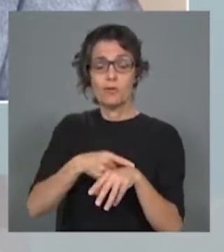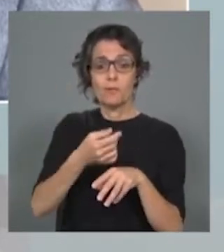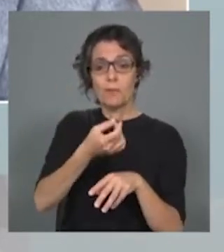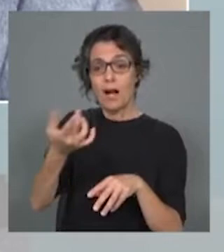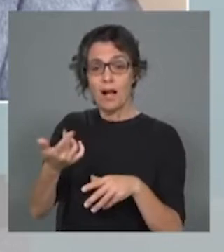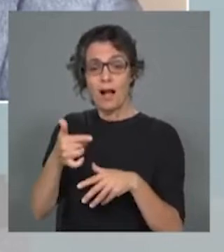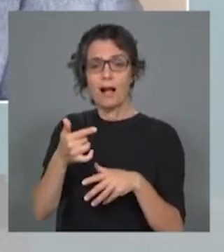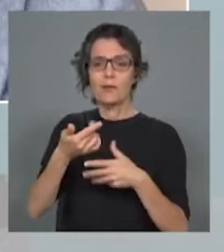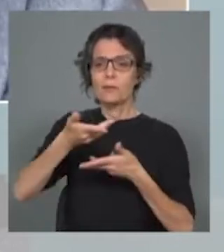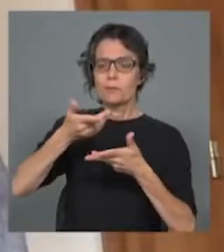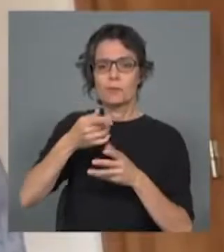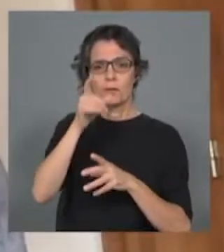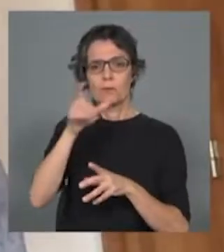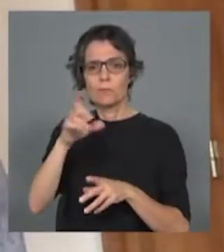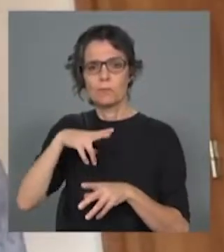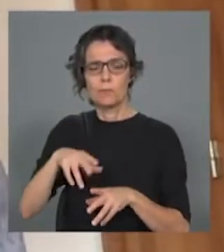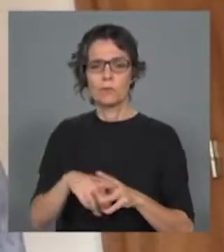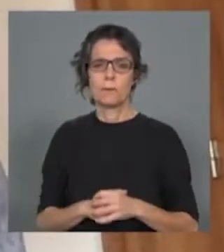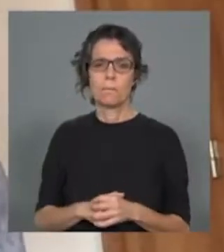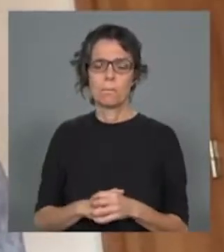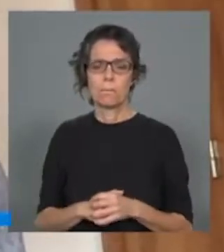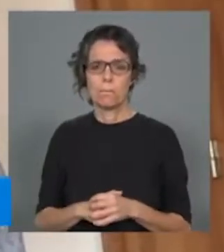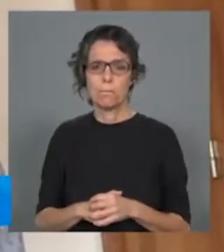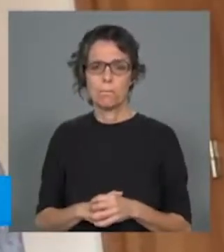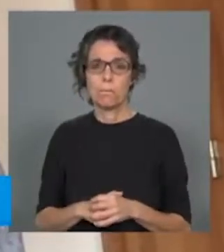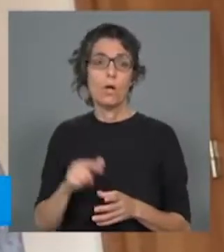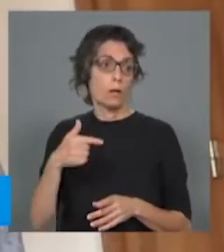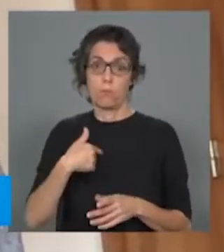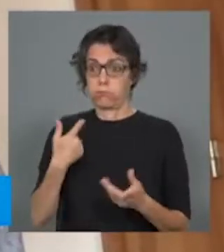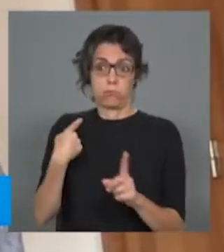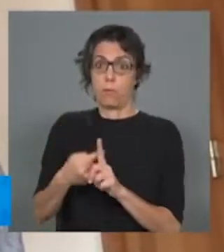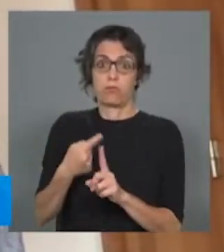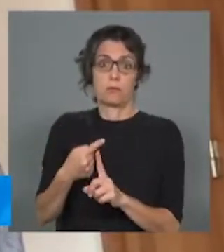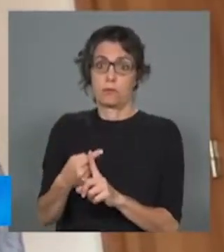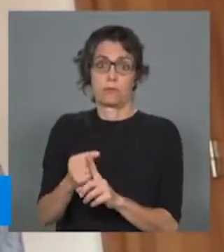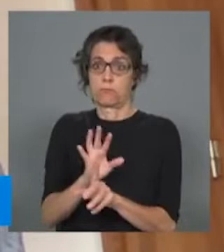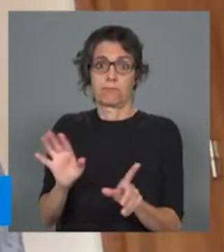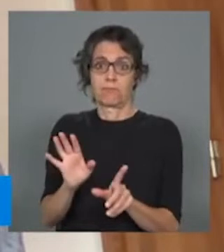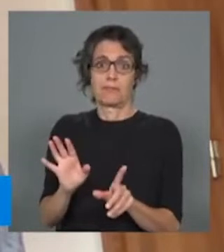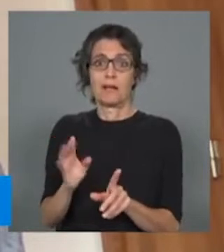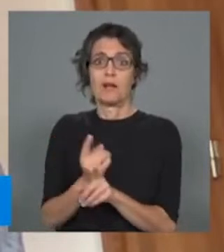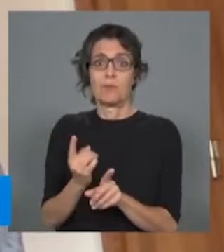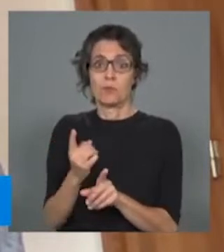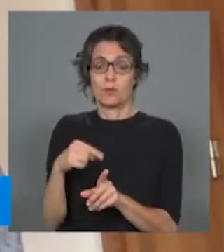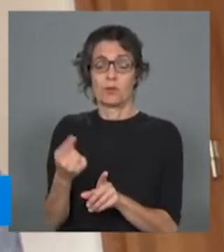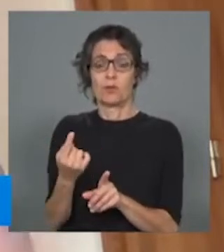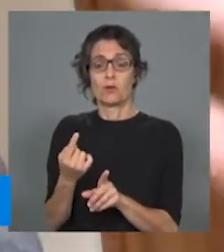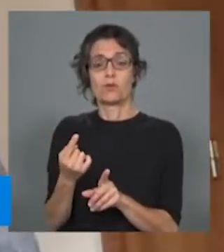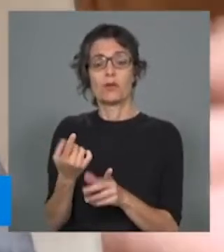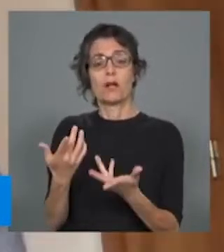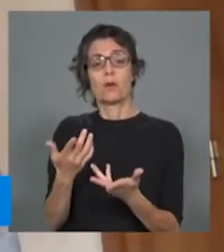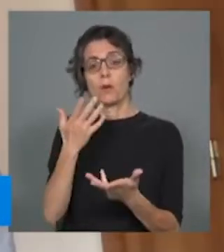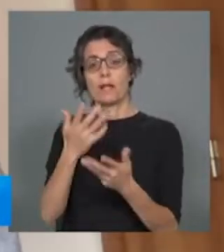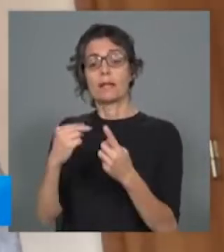portugueses? Eu faço uma avaliação extremamente positiva, sobretudo quando colocamos o caso português em